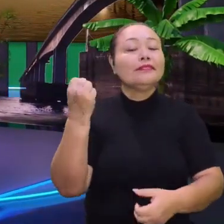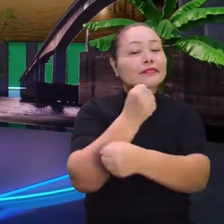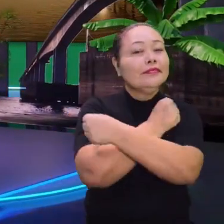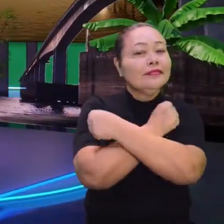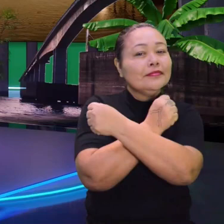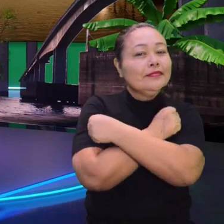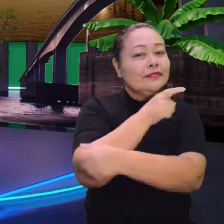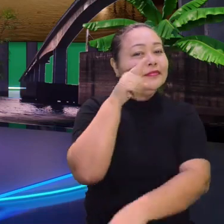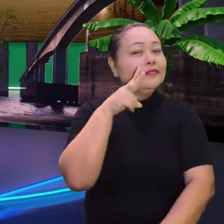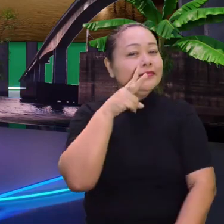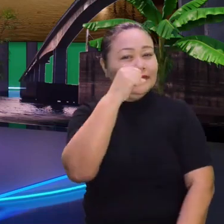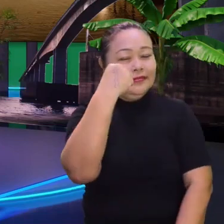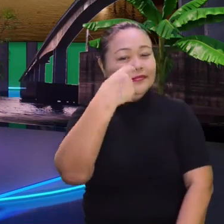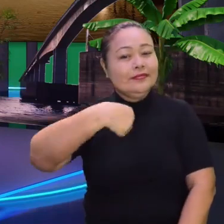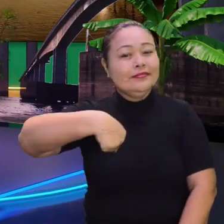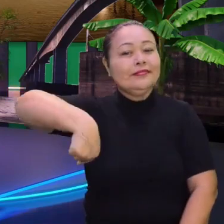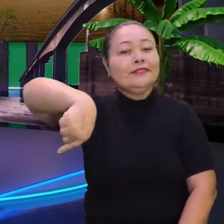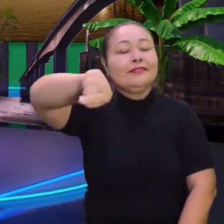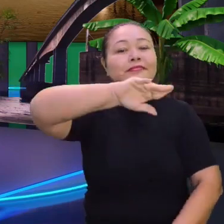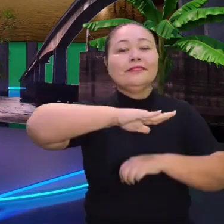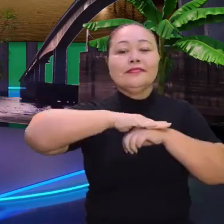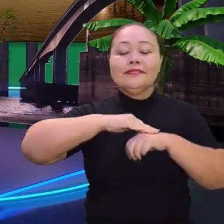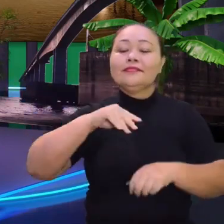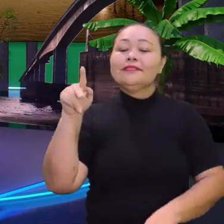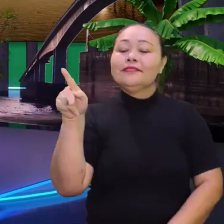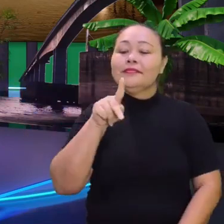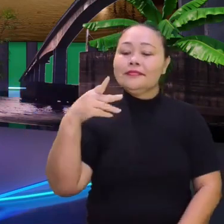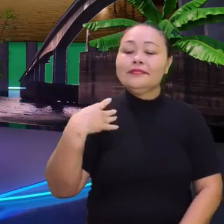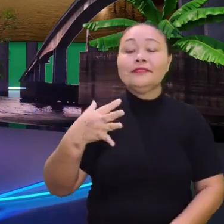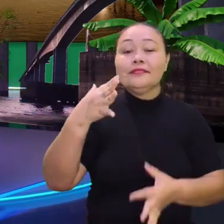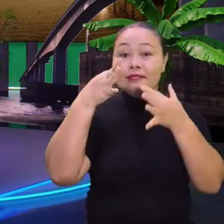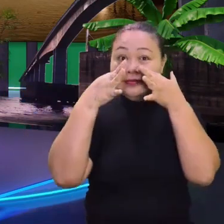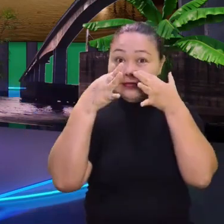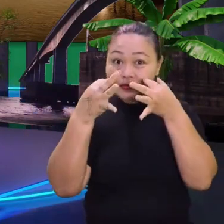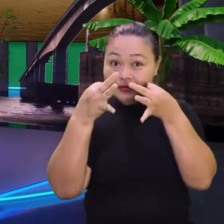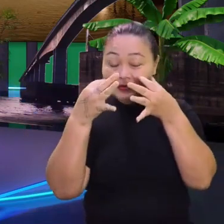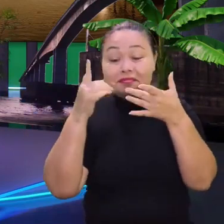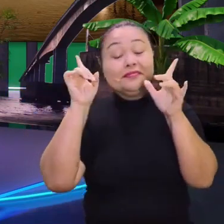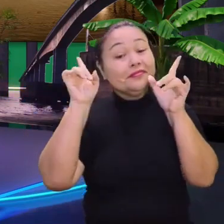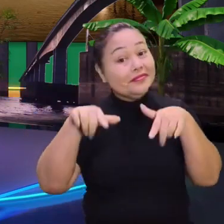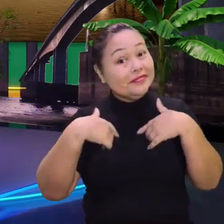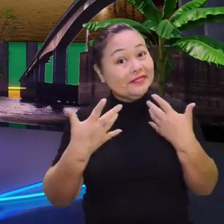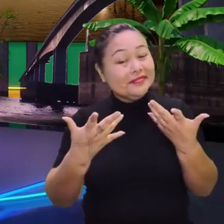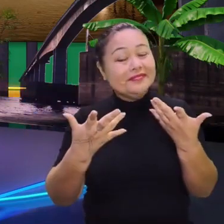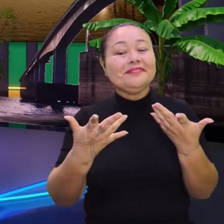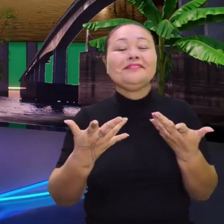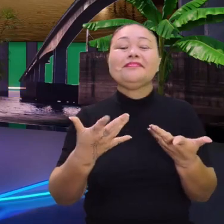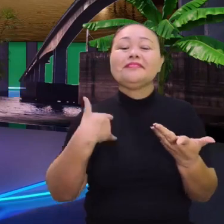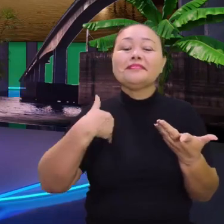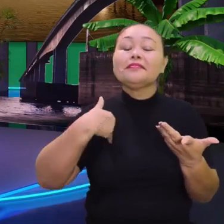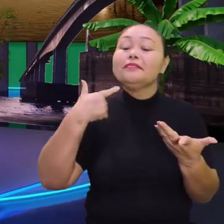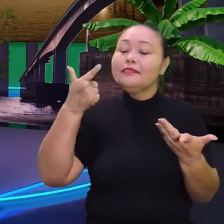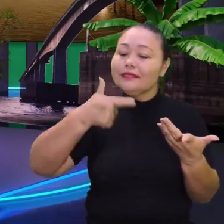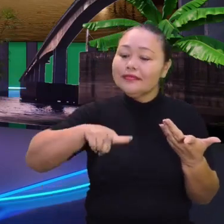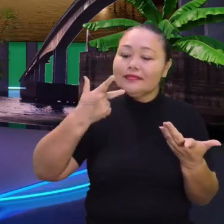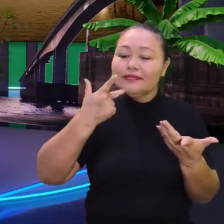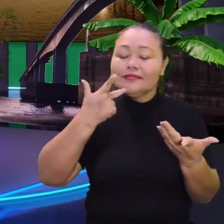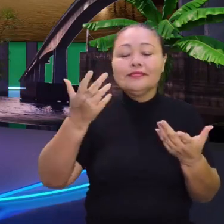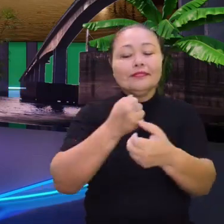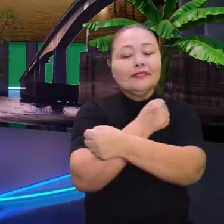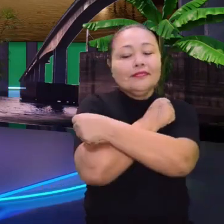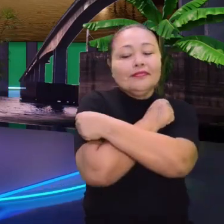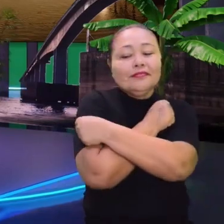abraço forte para você, para os nossos queridos professores presenciais, não é isso, Rogério? Isso mesmo, galera. Só reforçando, né, esse